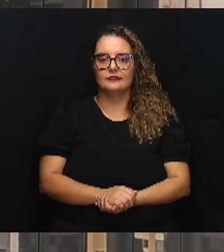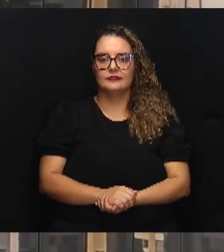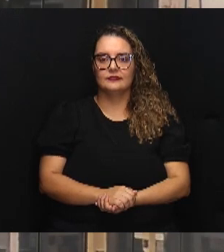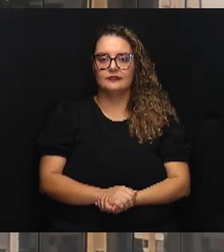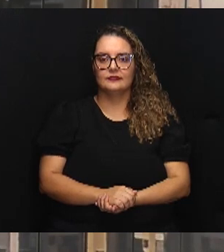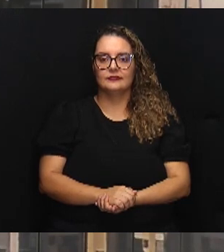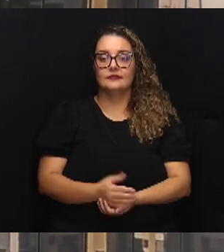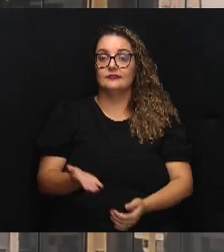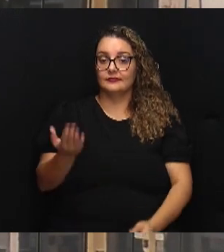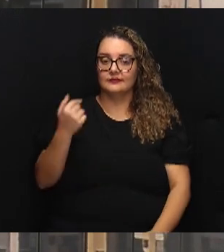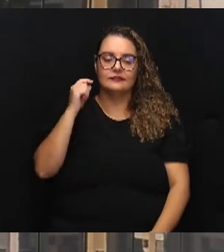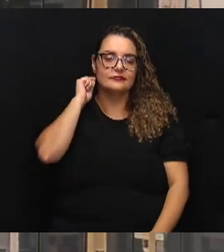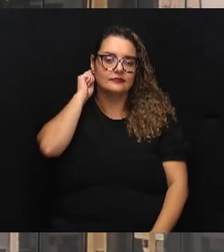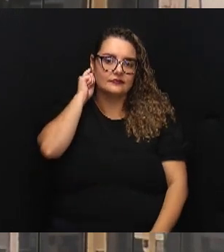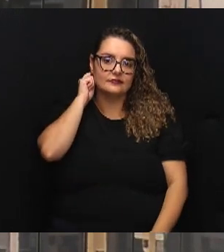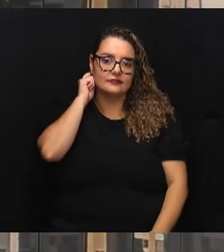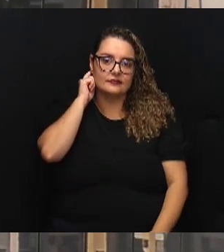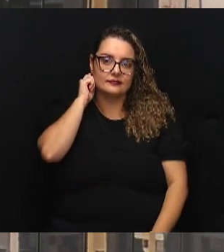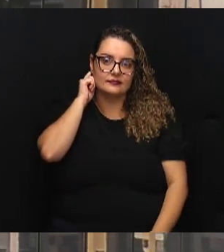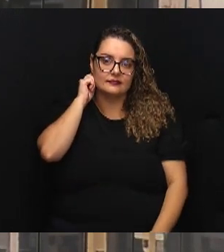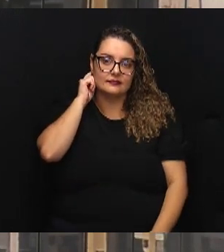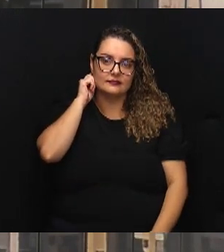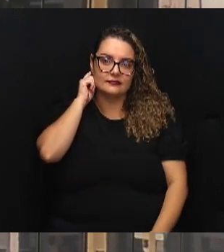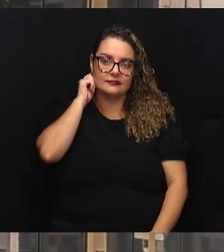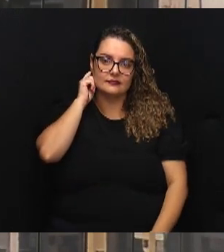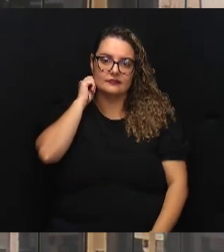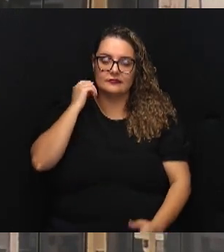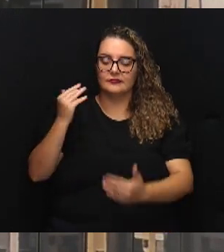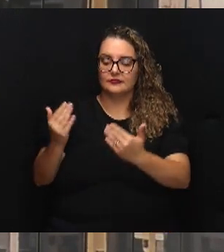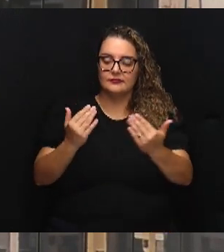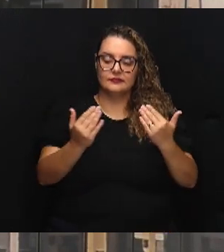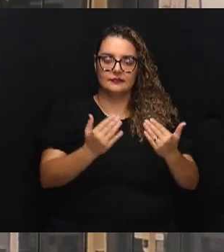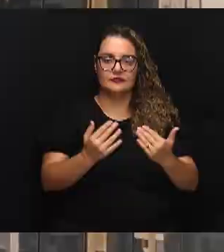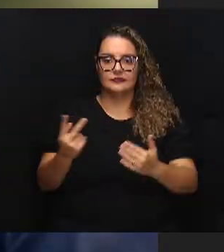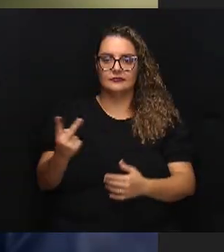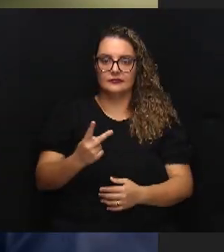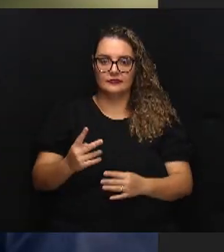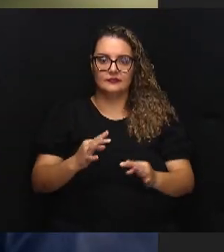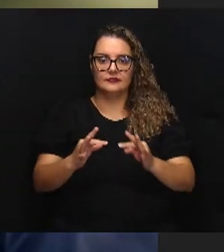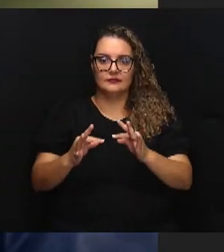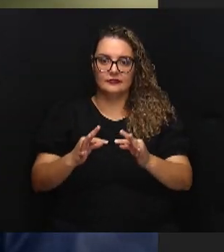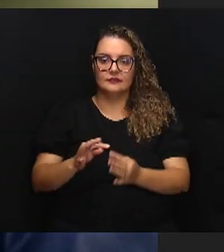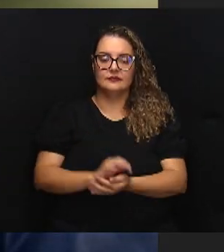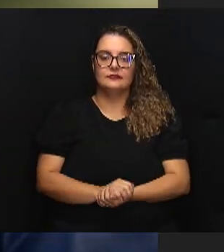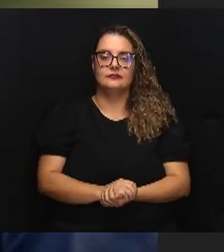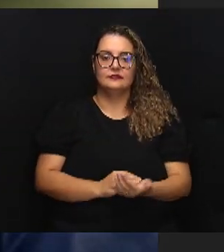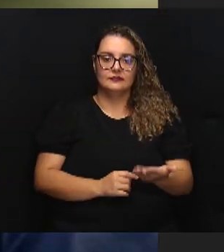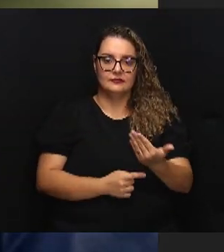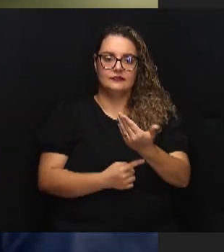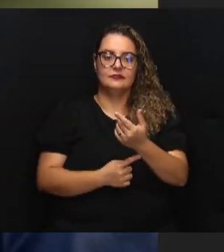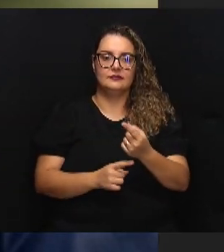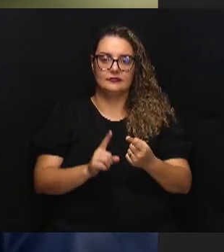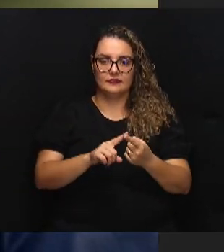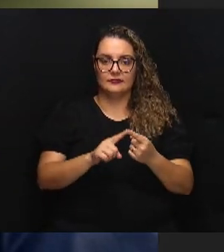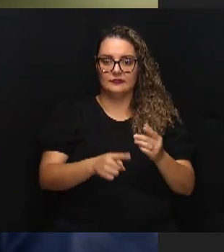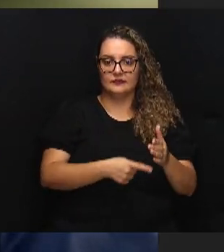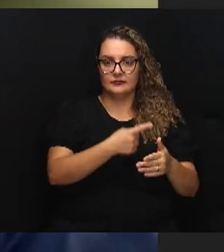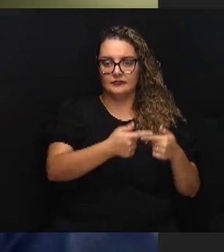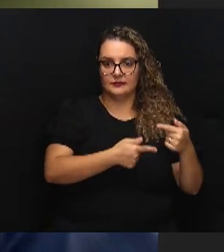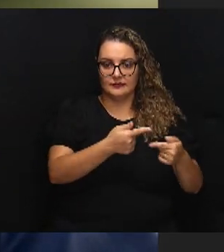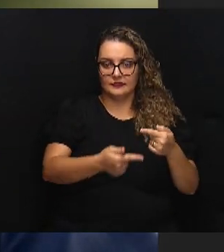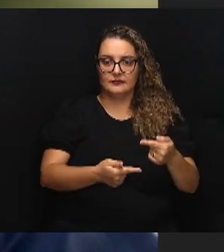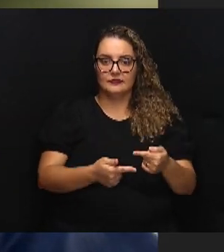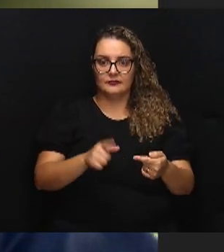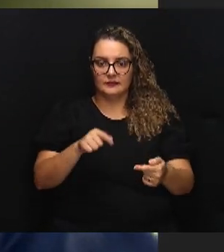Vamos lá, é importante comparar essas 2 tecnologias, né? O etanol de primeira geração é o